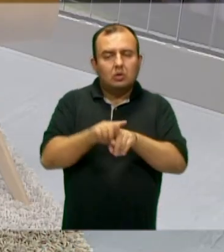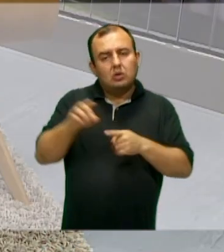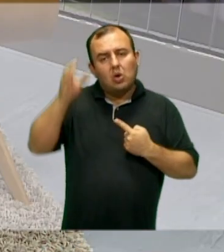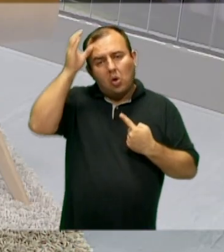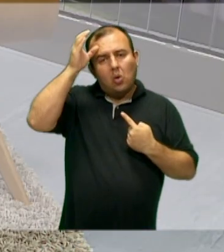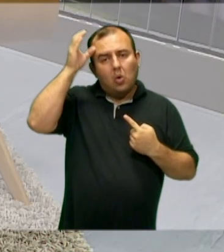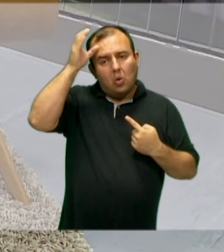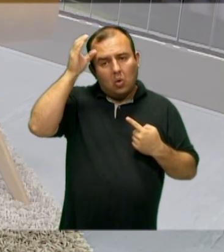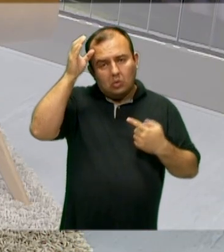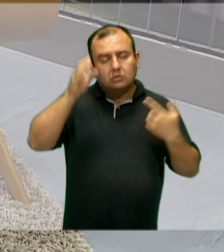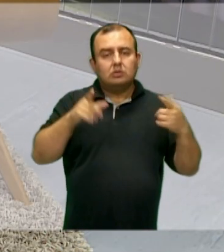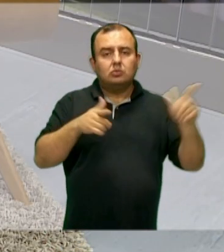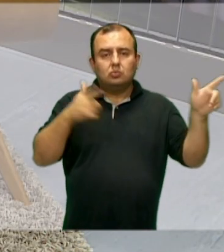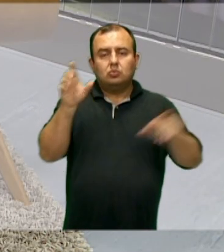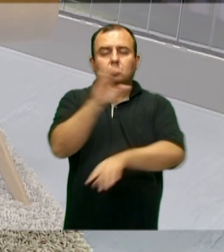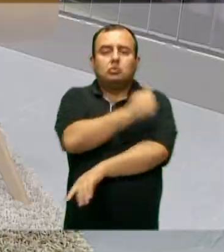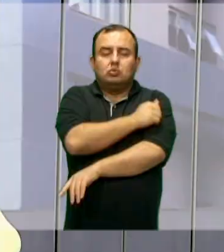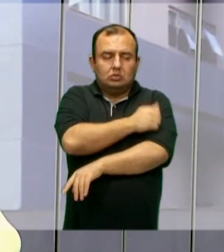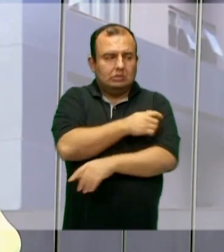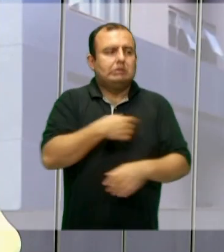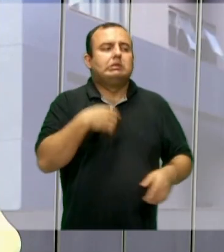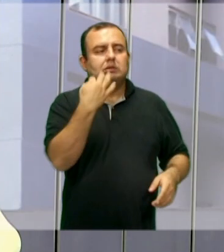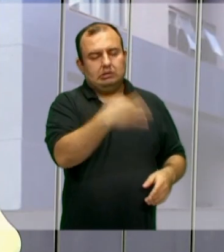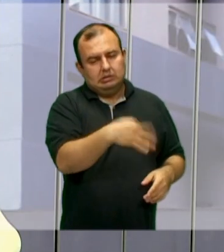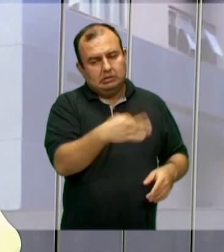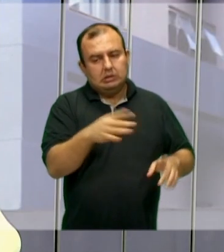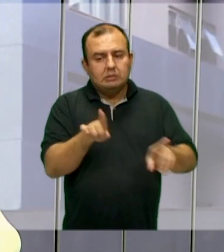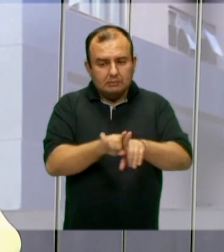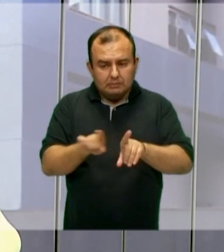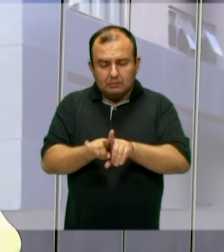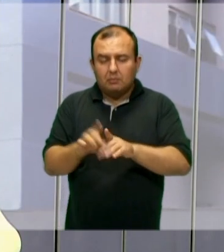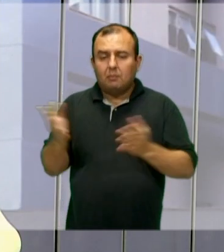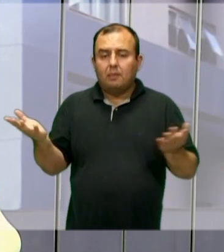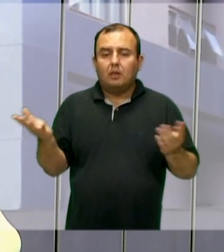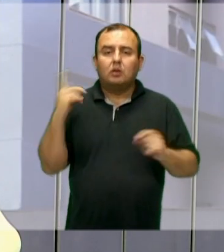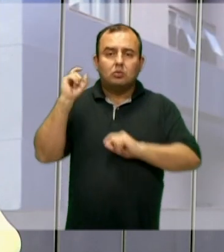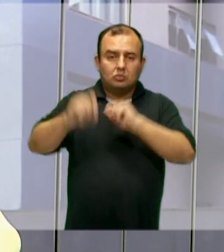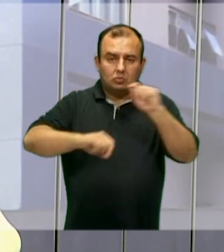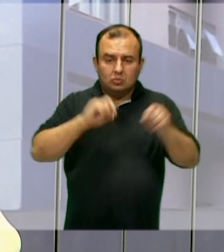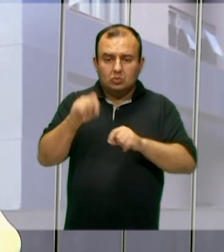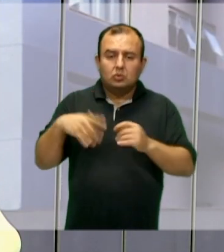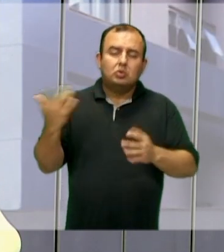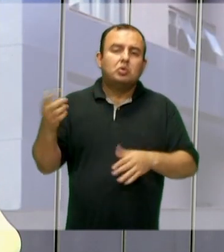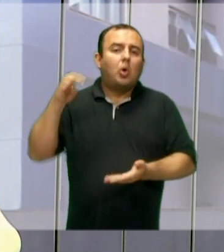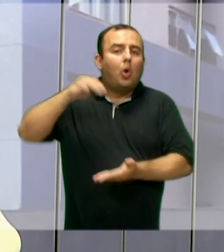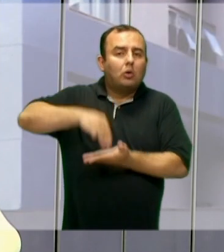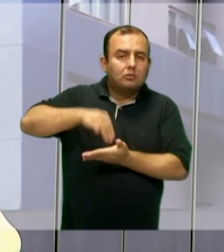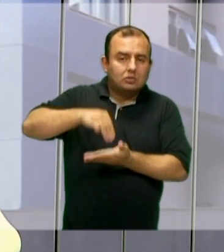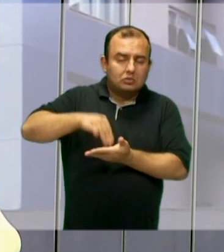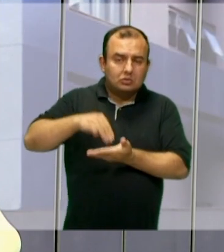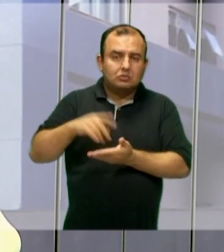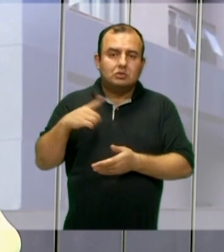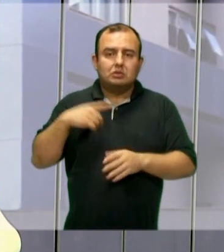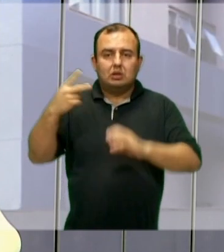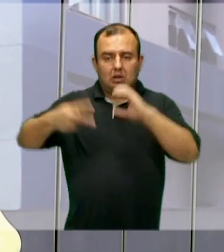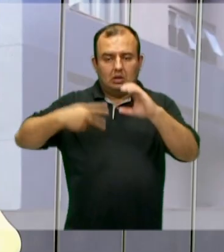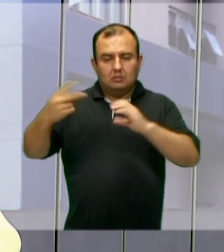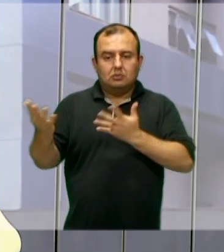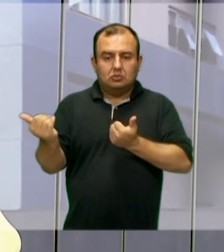conscientizar os outros estudantes? Sem dúvidas, que inclusive esse é um dos motivos da existência da Câmara Mirim,